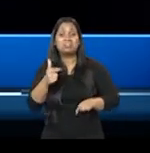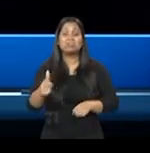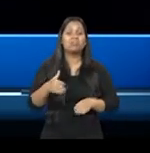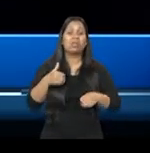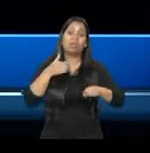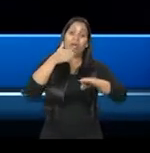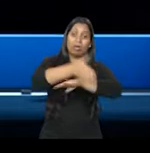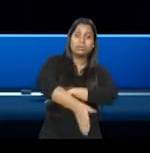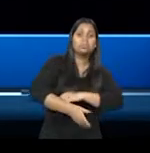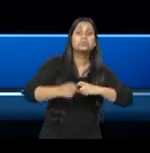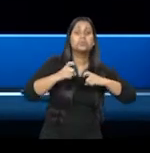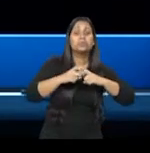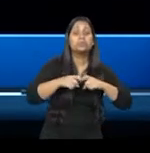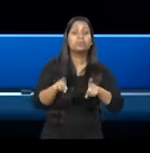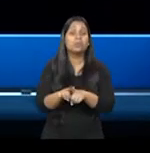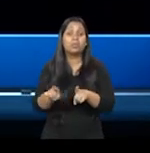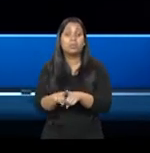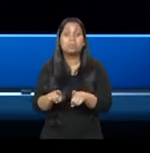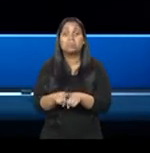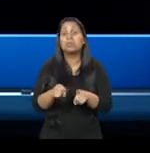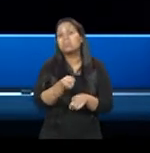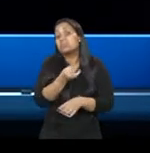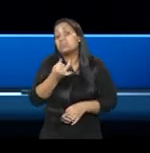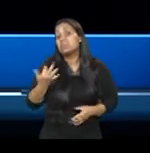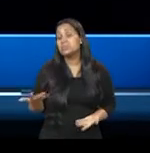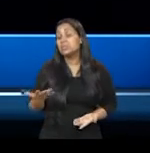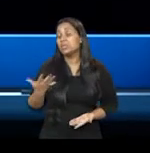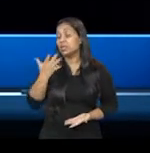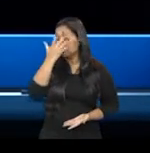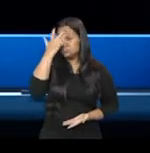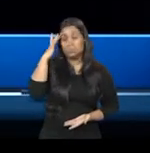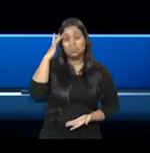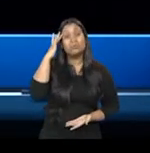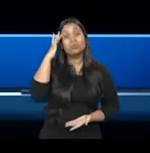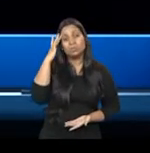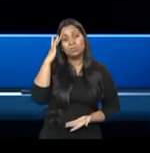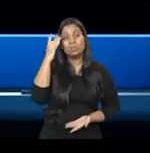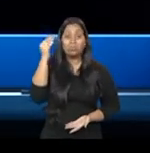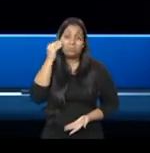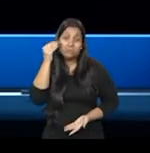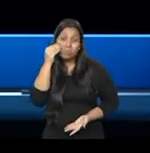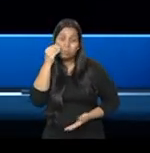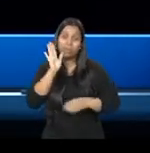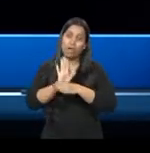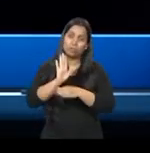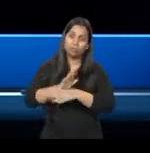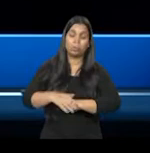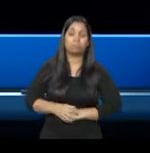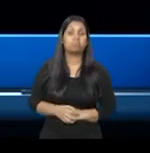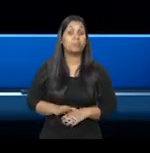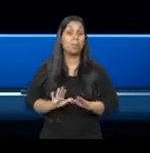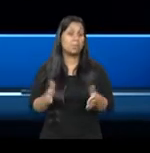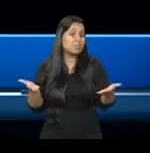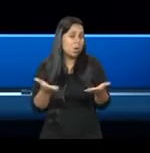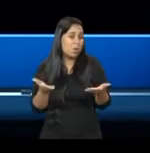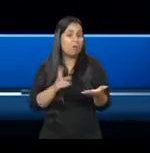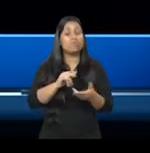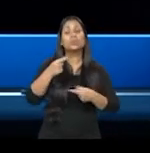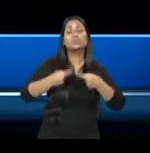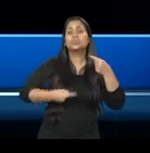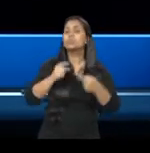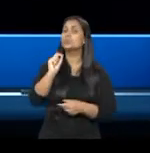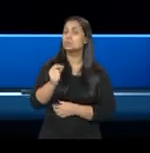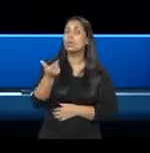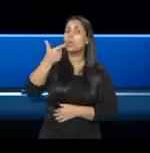acesso a médicos e algumas medidas que a população estava tomando para ajudar nessa situação. Agora eu venho discutir